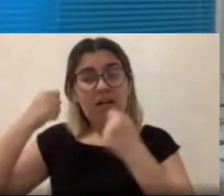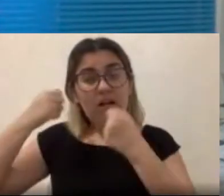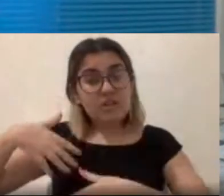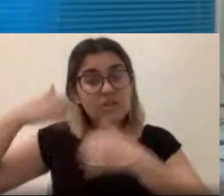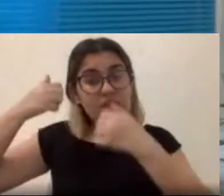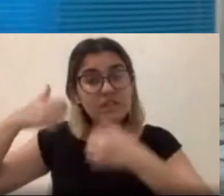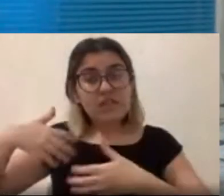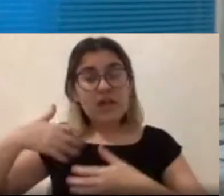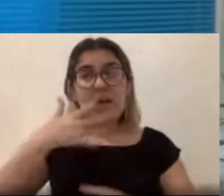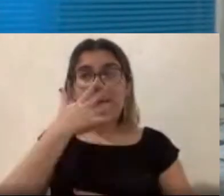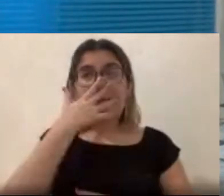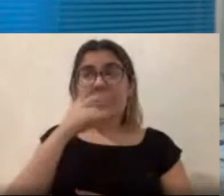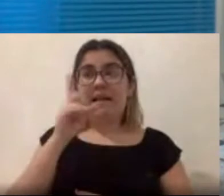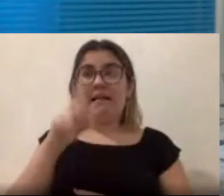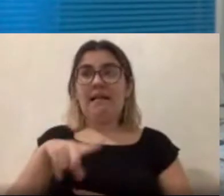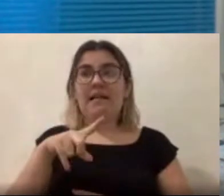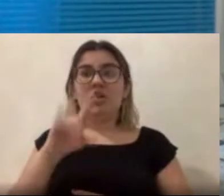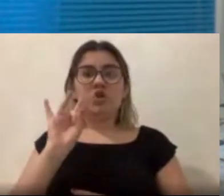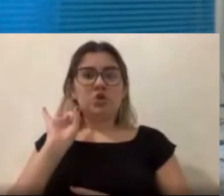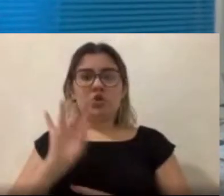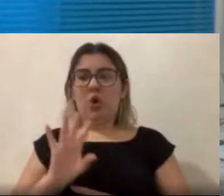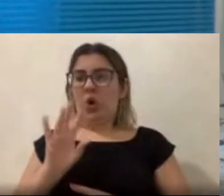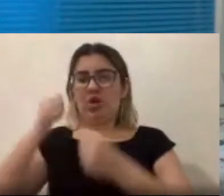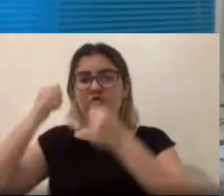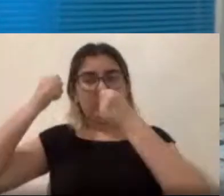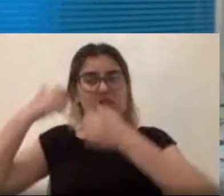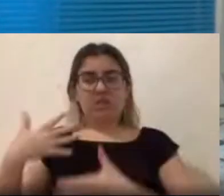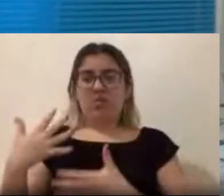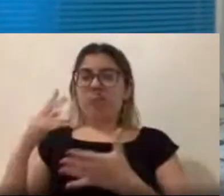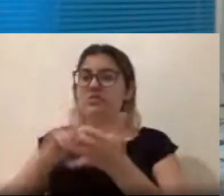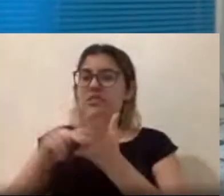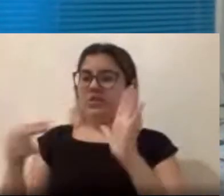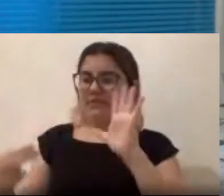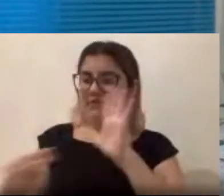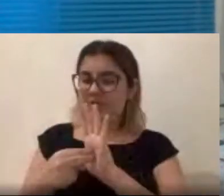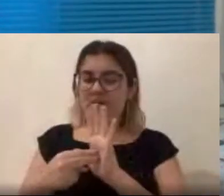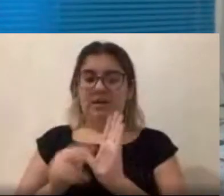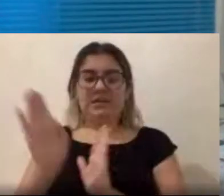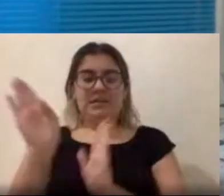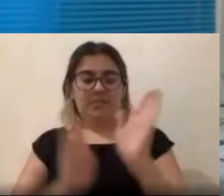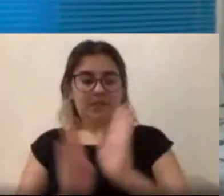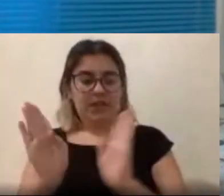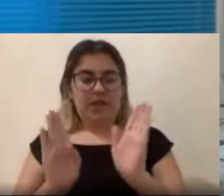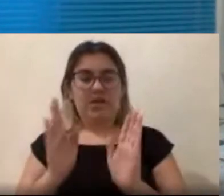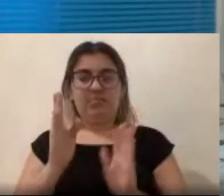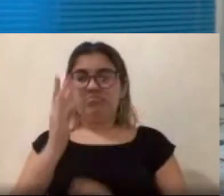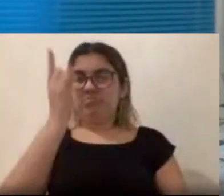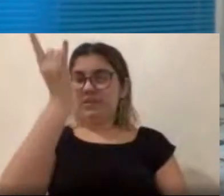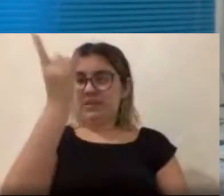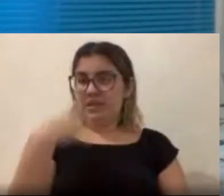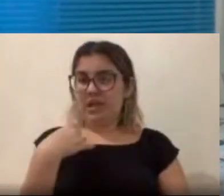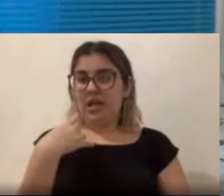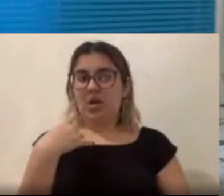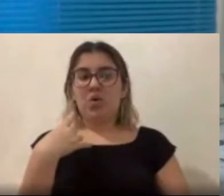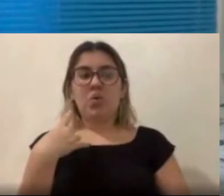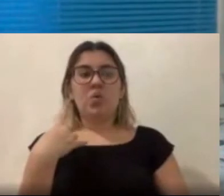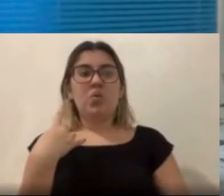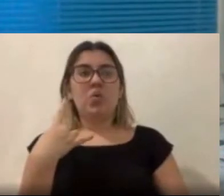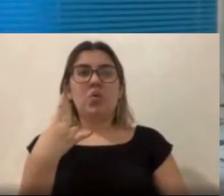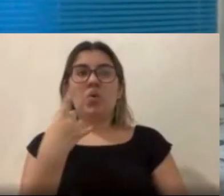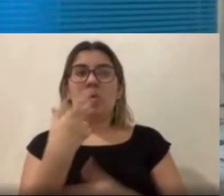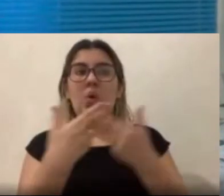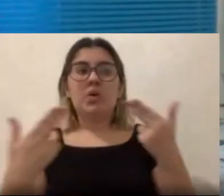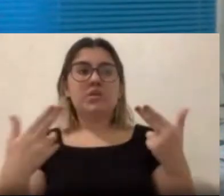detenha a exclusividade dentro do que é o acesso da pessoa com deficiência visual a qualquer obra artística. Estou